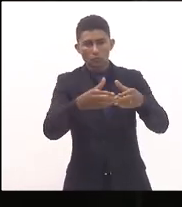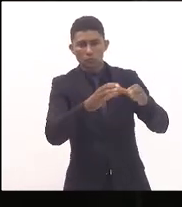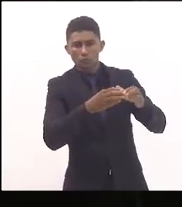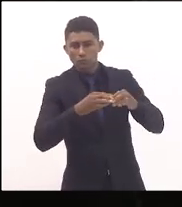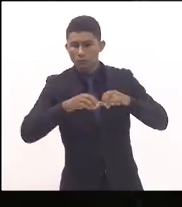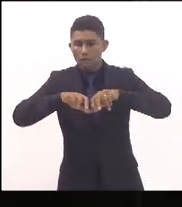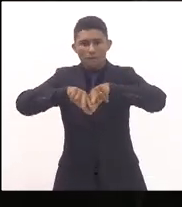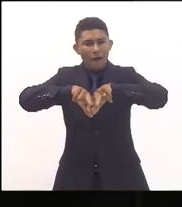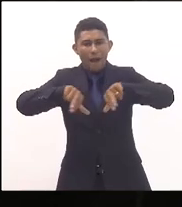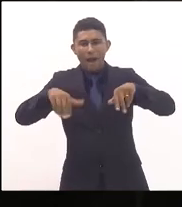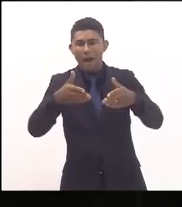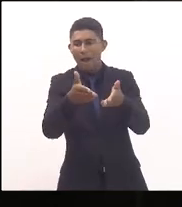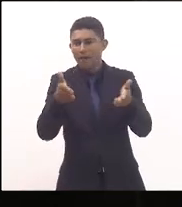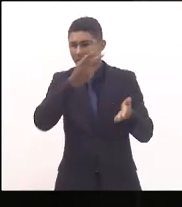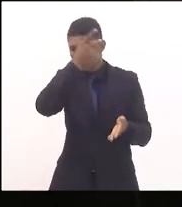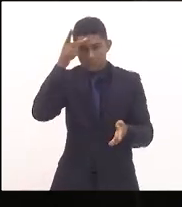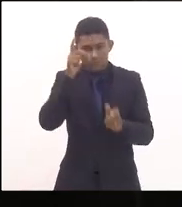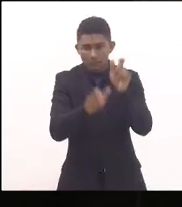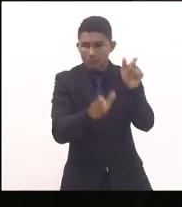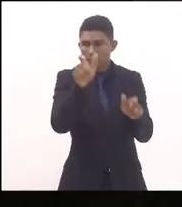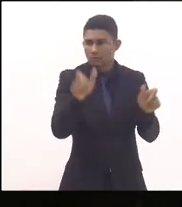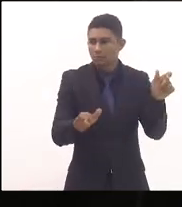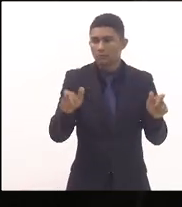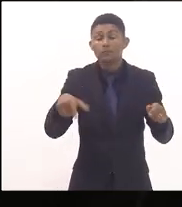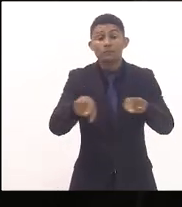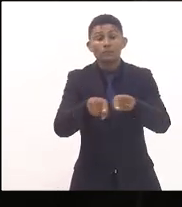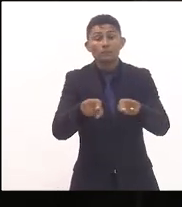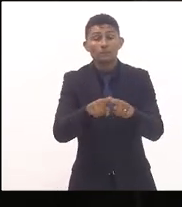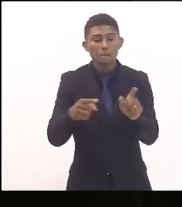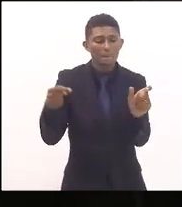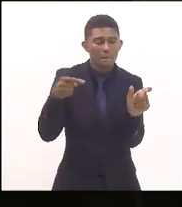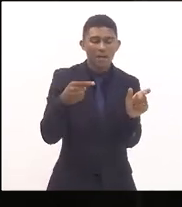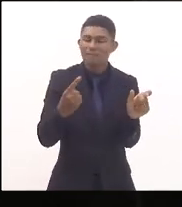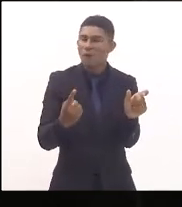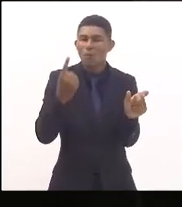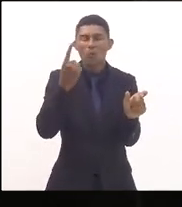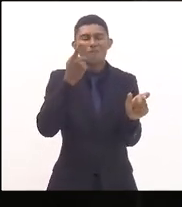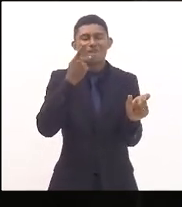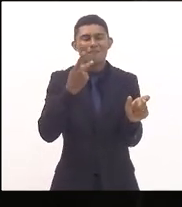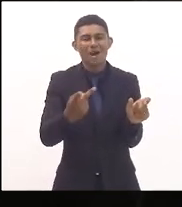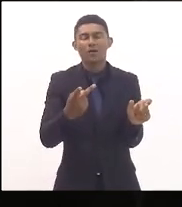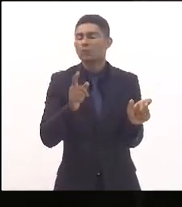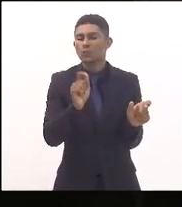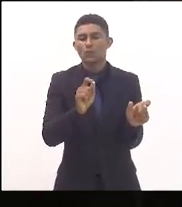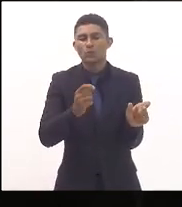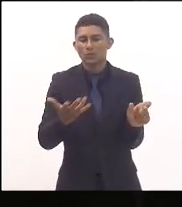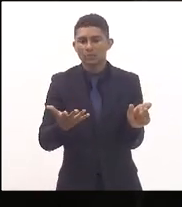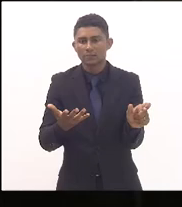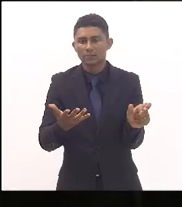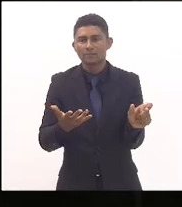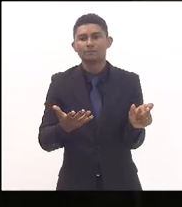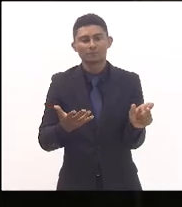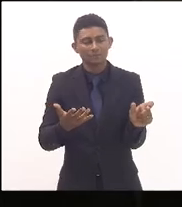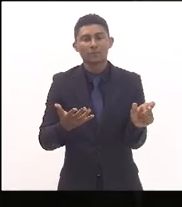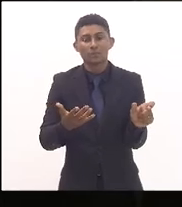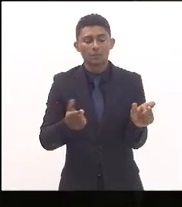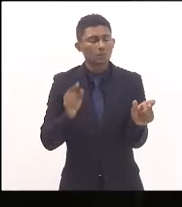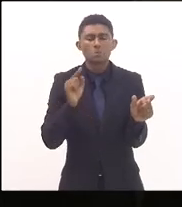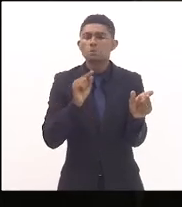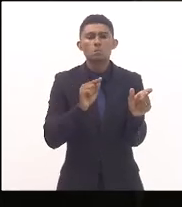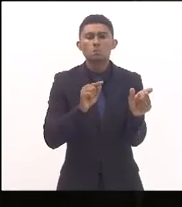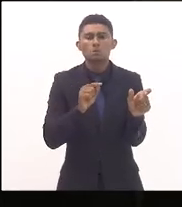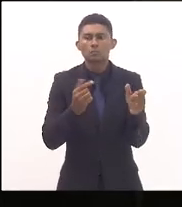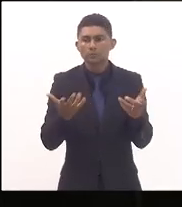e principalmente Deputado a única palavra que eu digo e sempre falo praticamente para todo mundo